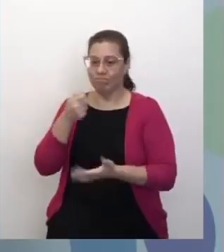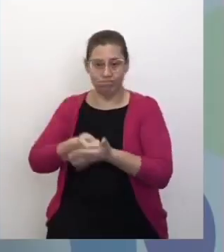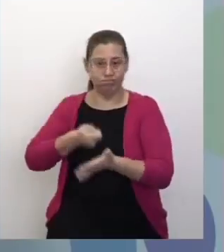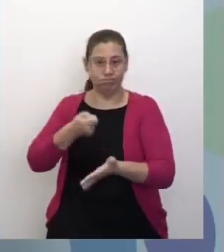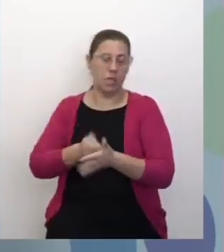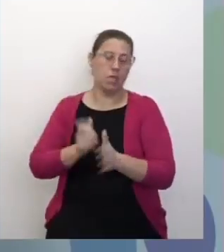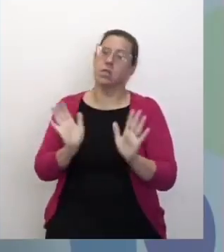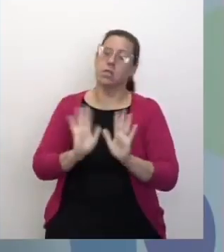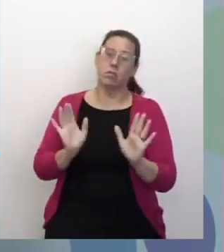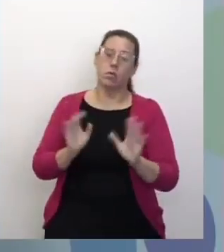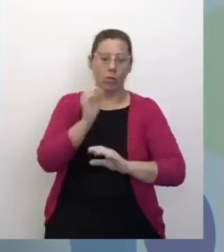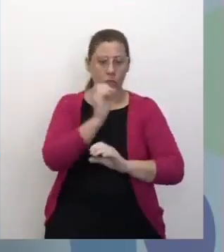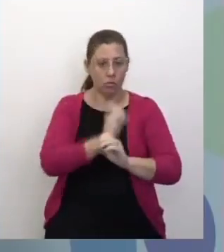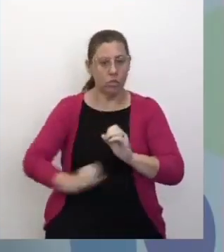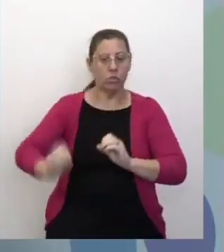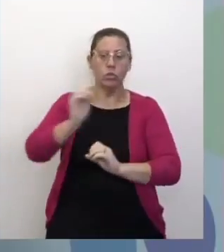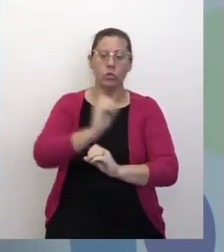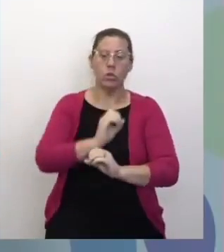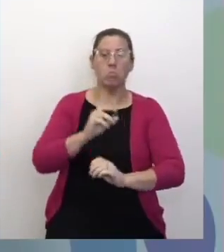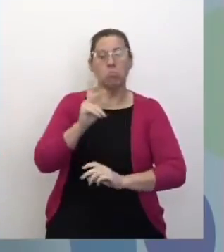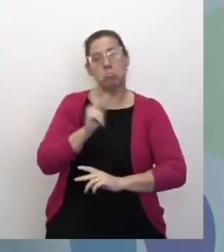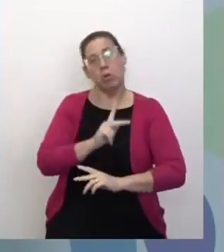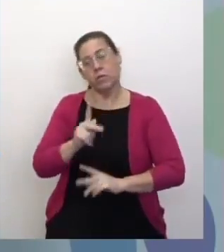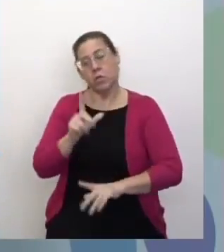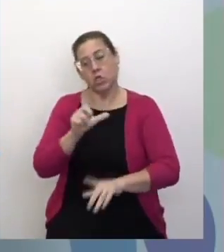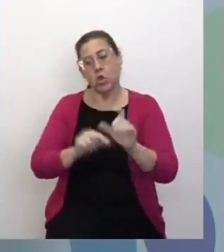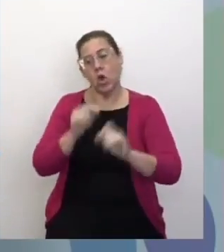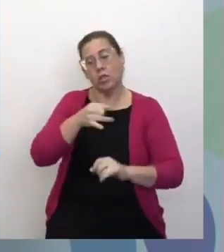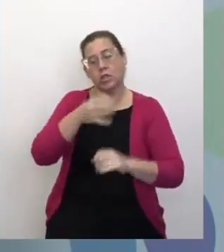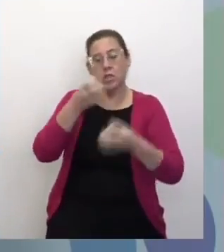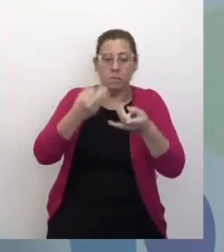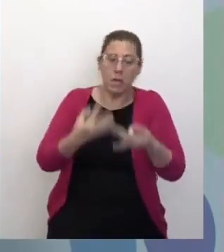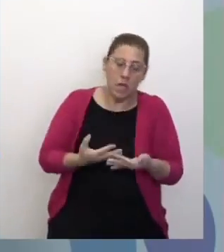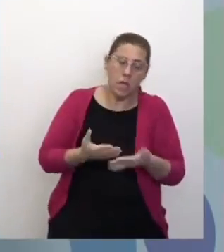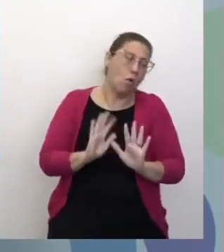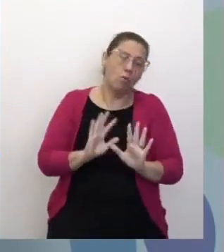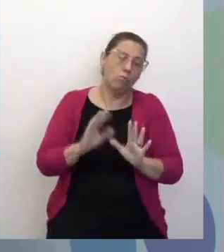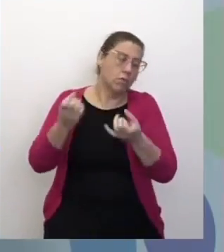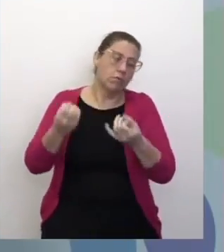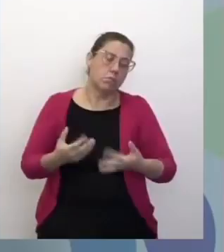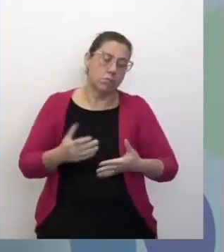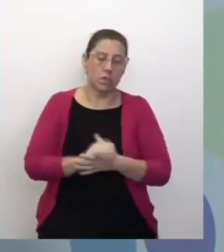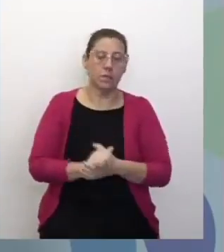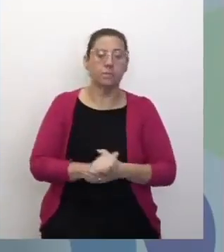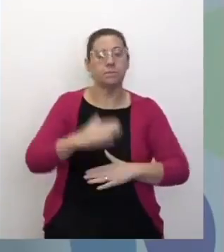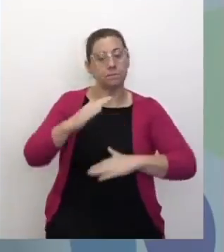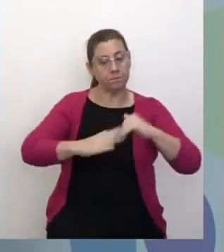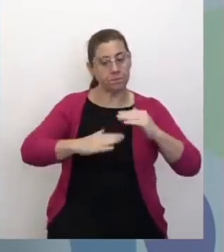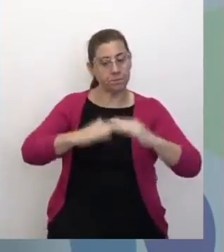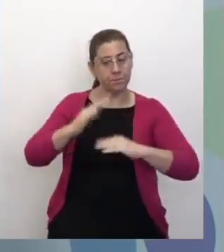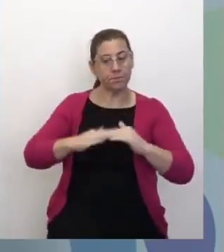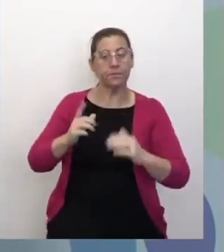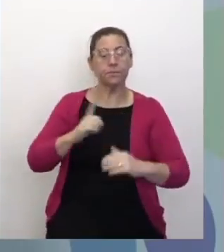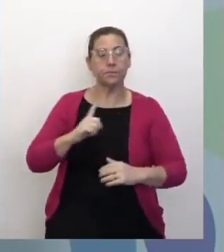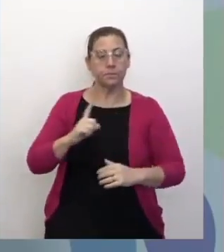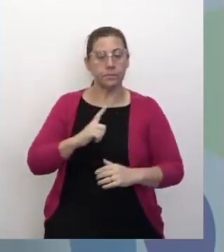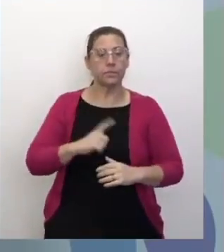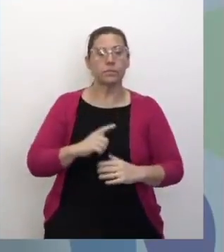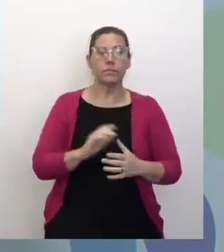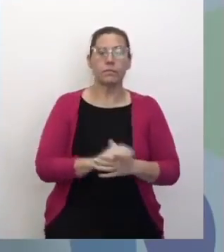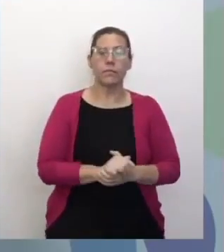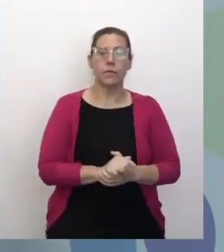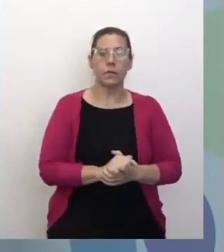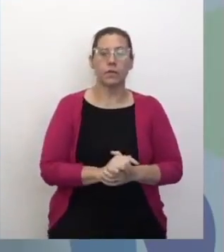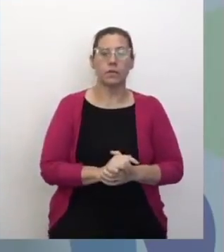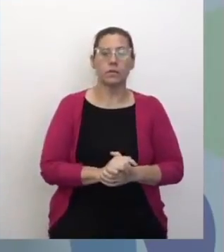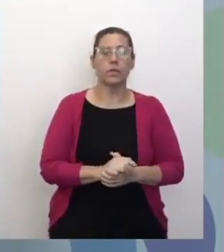Centro de Mídias. Então, o professor pode escolher se fala ou se não fala. A habilidade estará sempre no slide e na tarefa que os alunos recebem, a habilidade estará bonitinha lá e